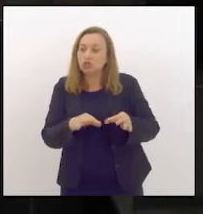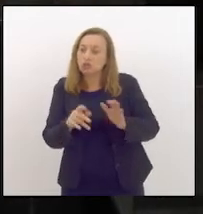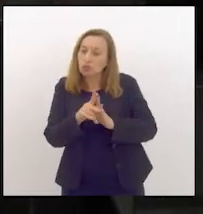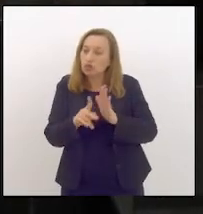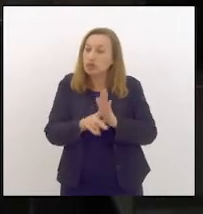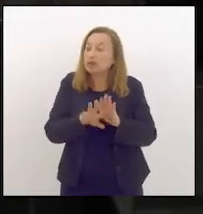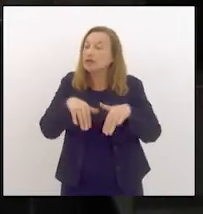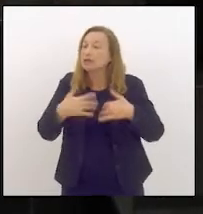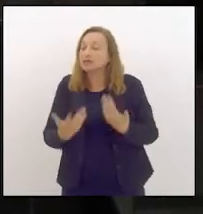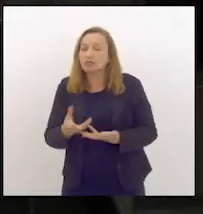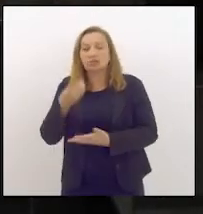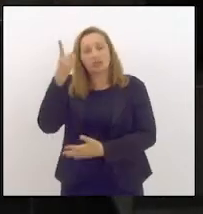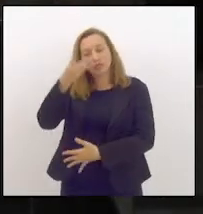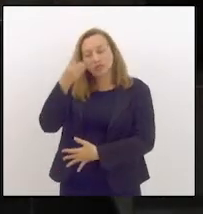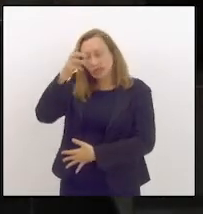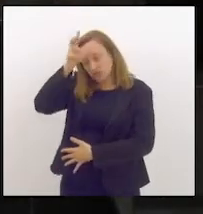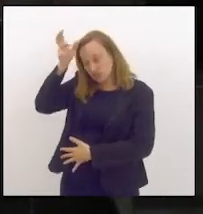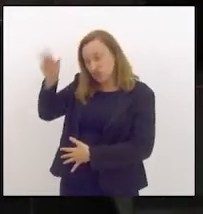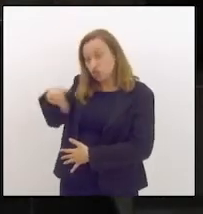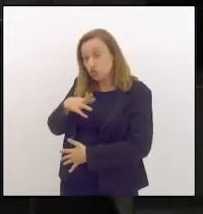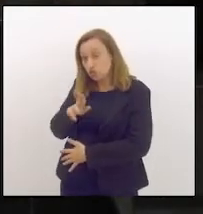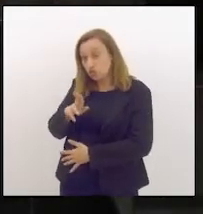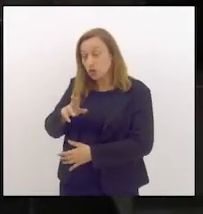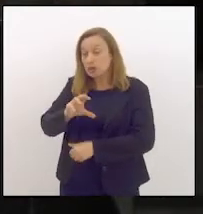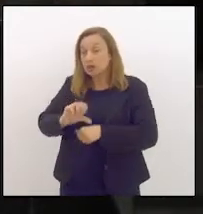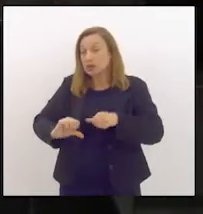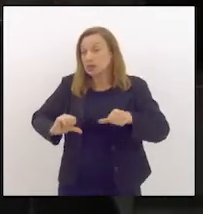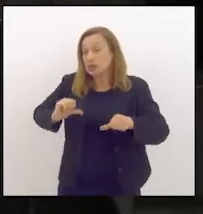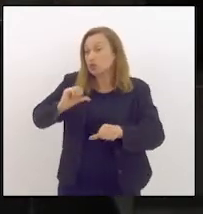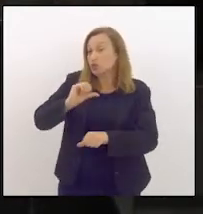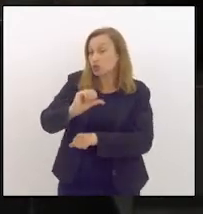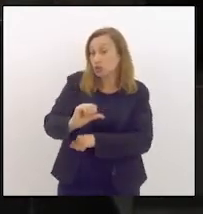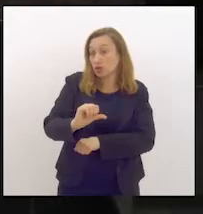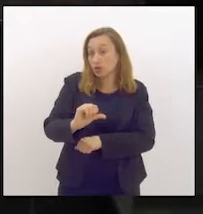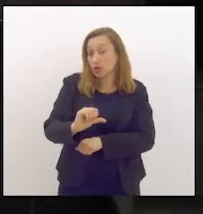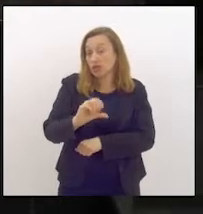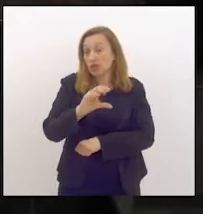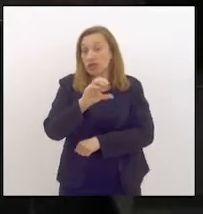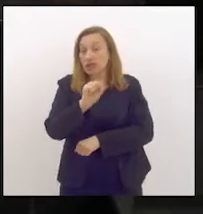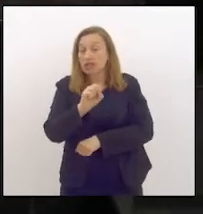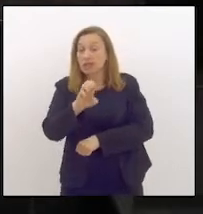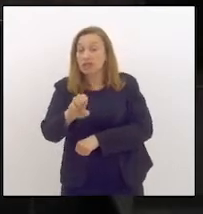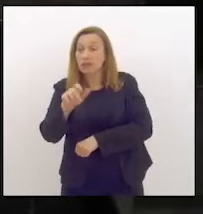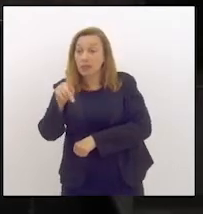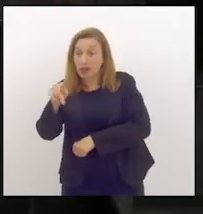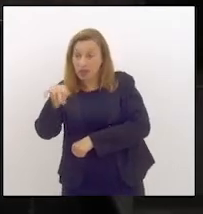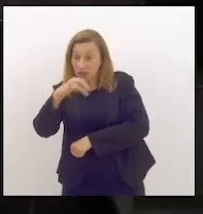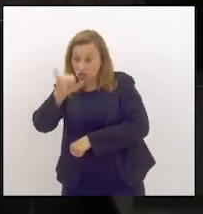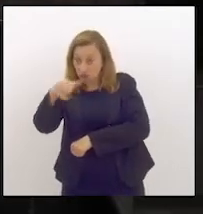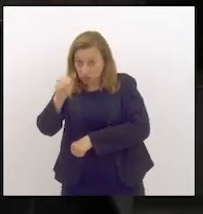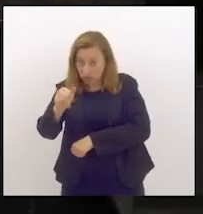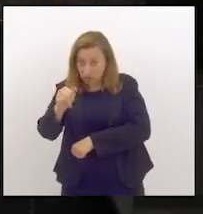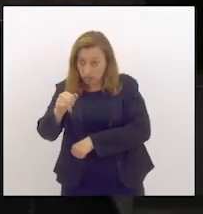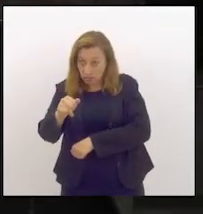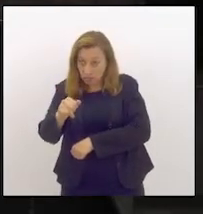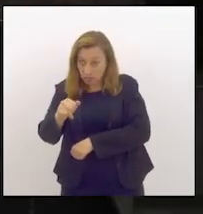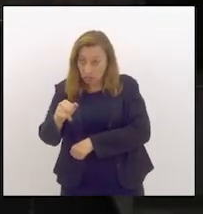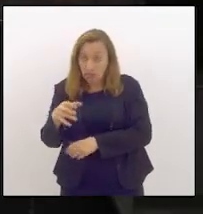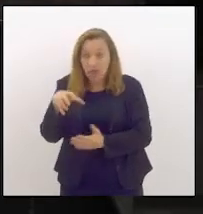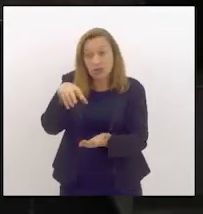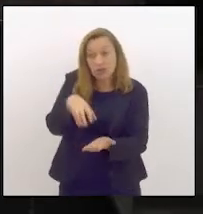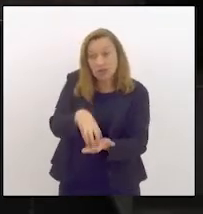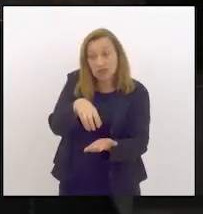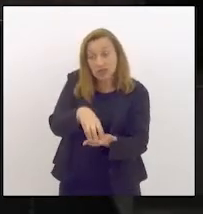E aí senhora deputada tia Ju transformaram a ceperj numa